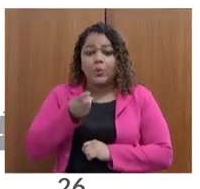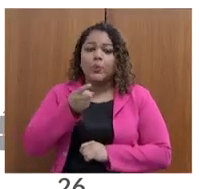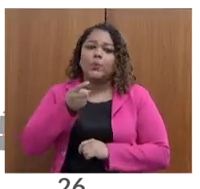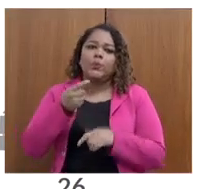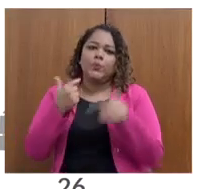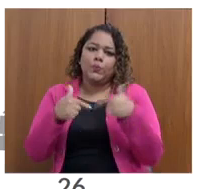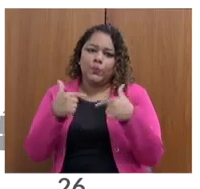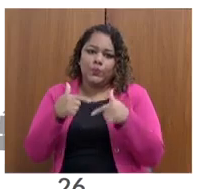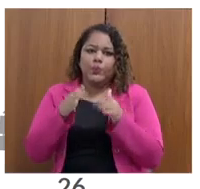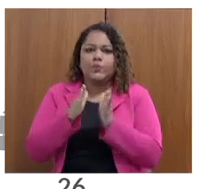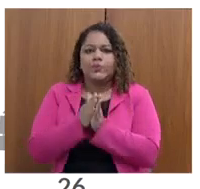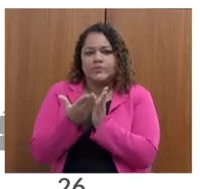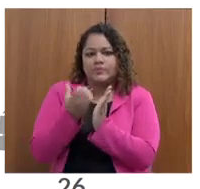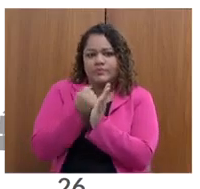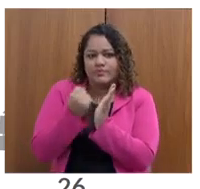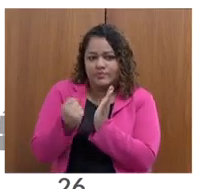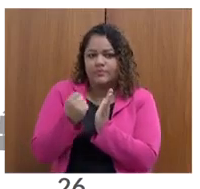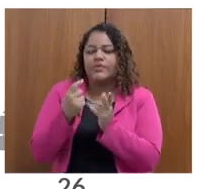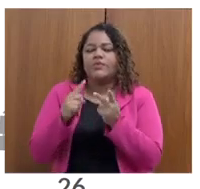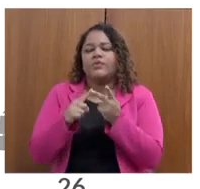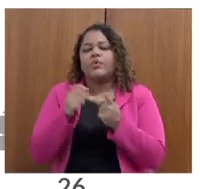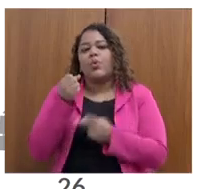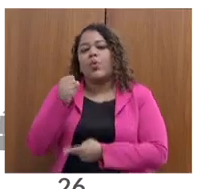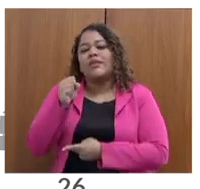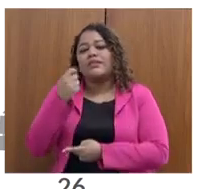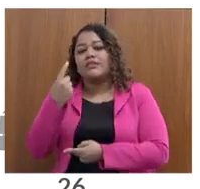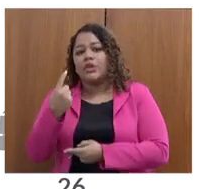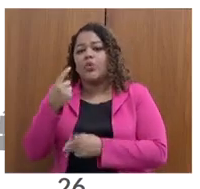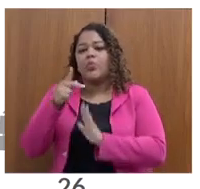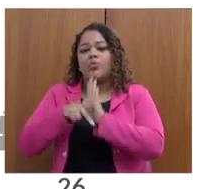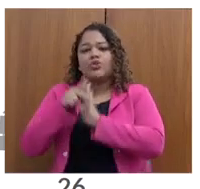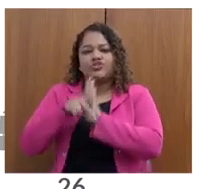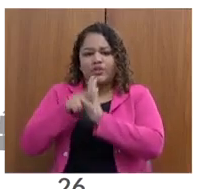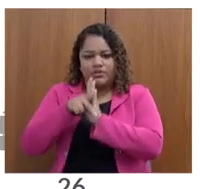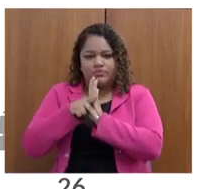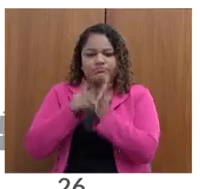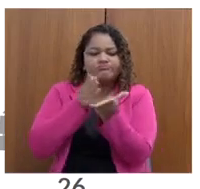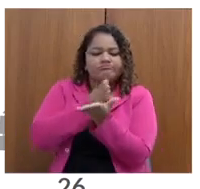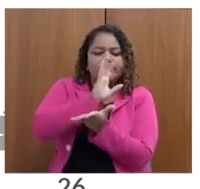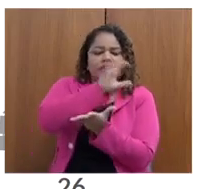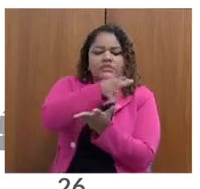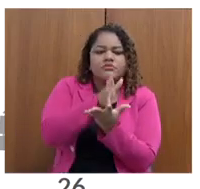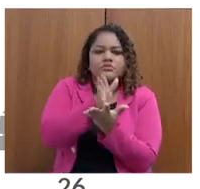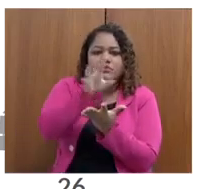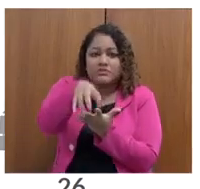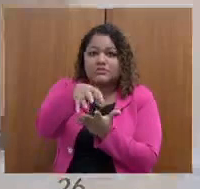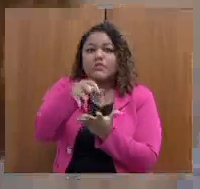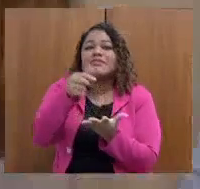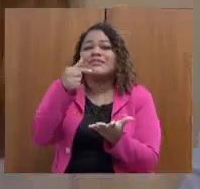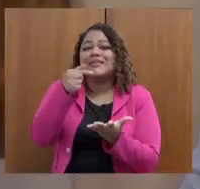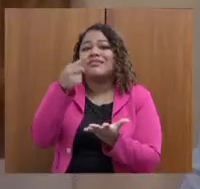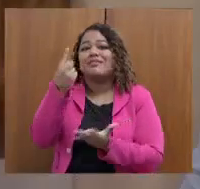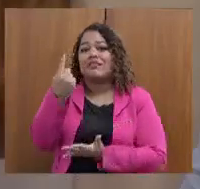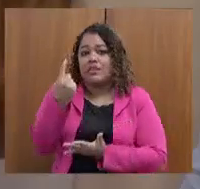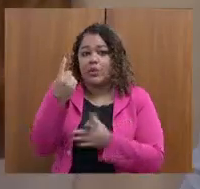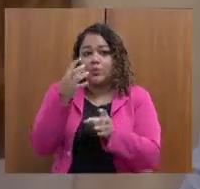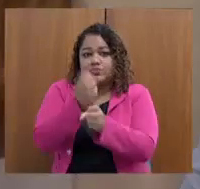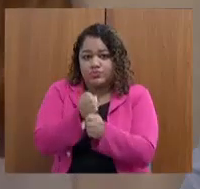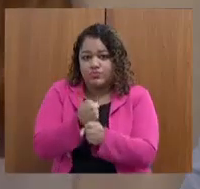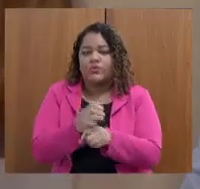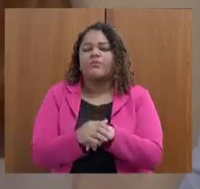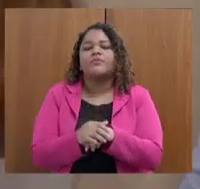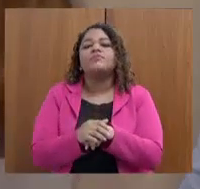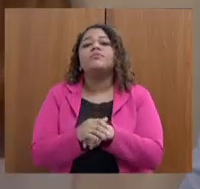e mais de 26 setores demonstrando e evidenciando a nossa diversificação da